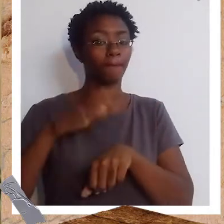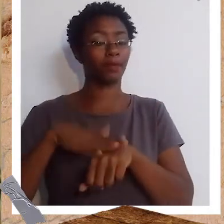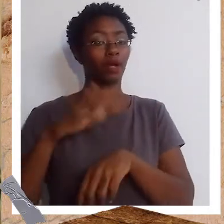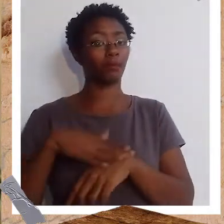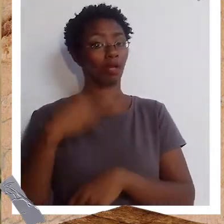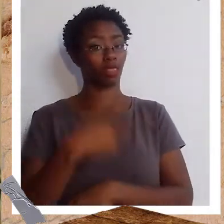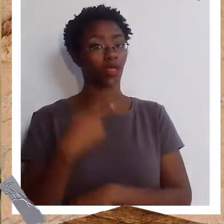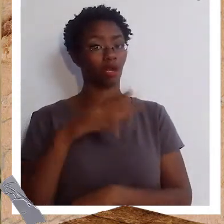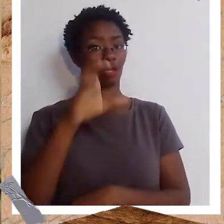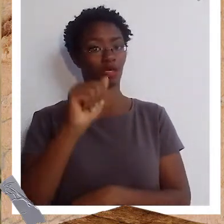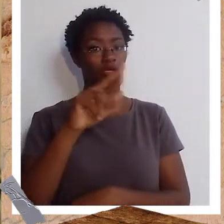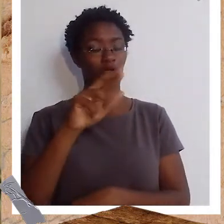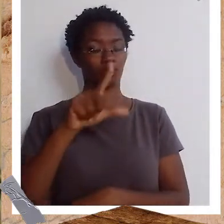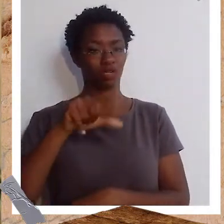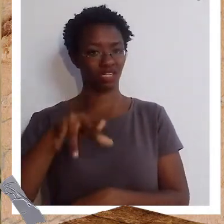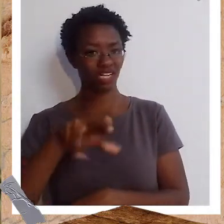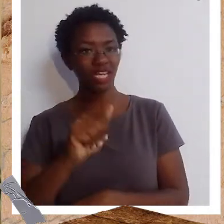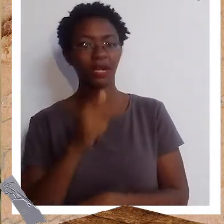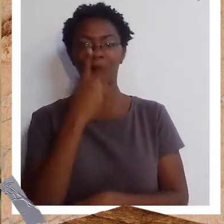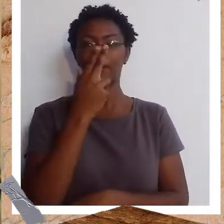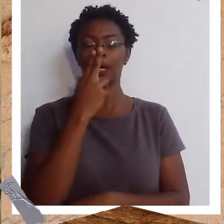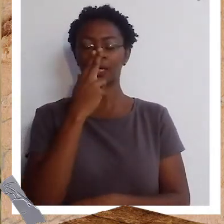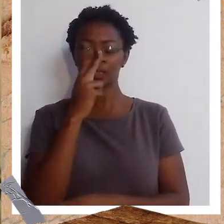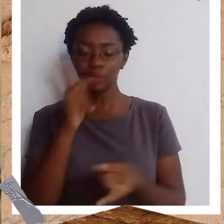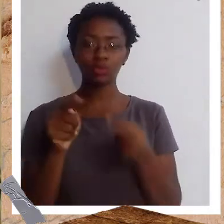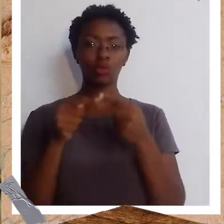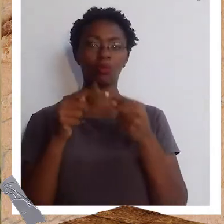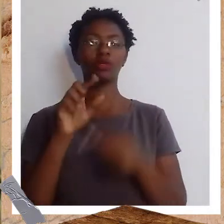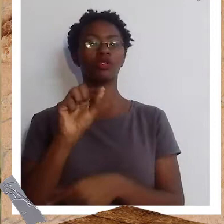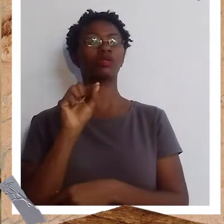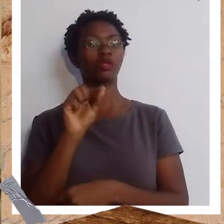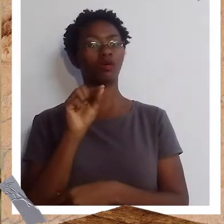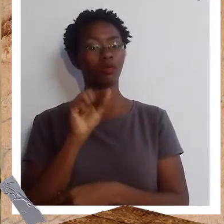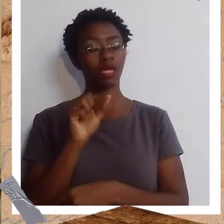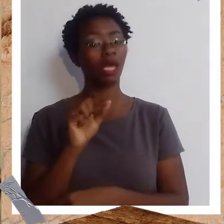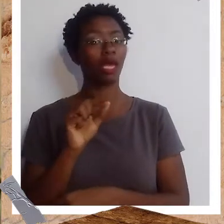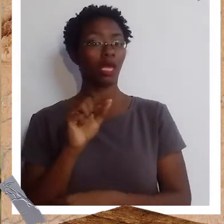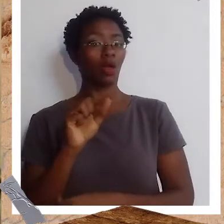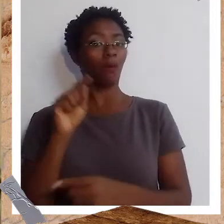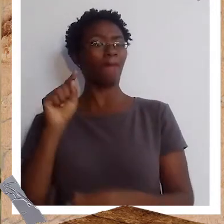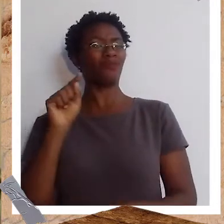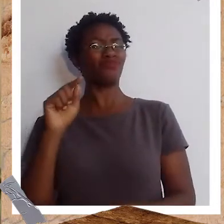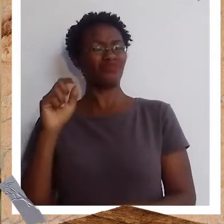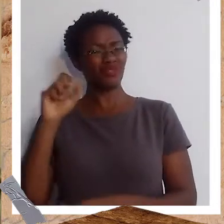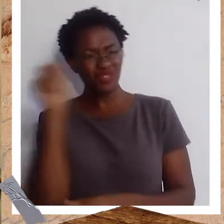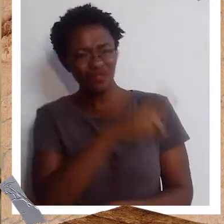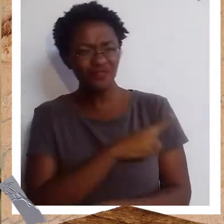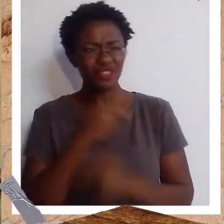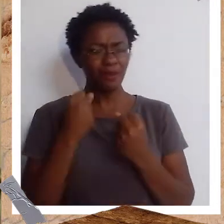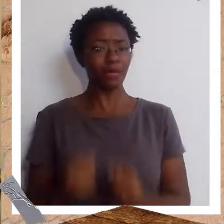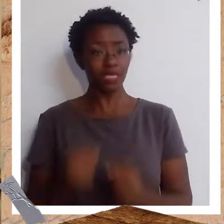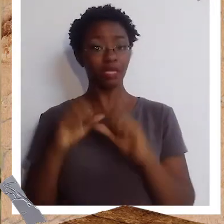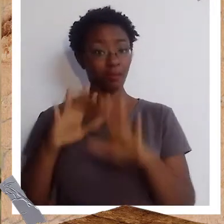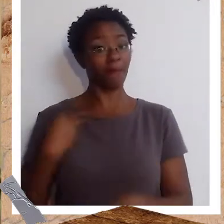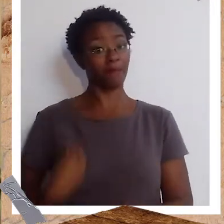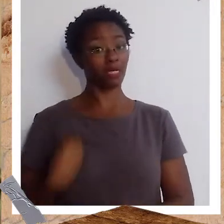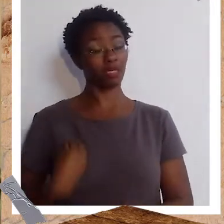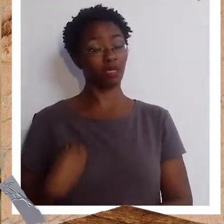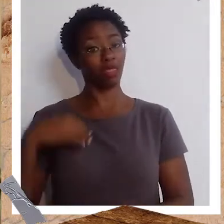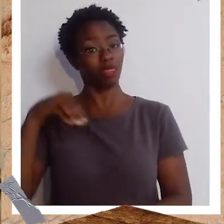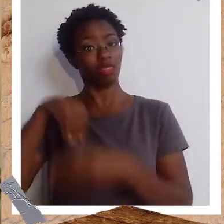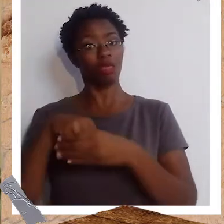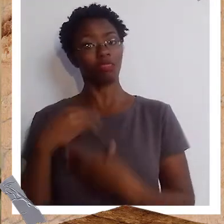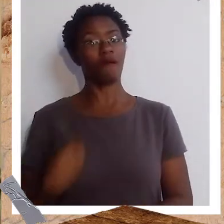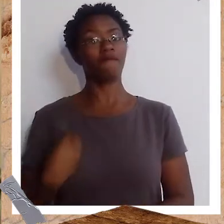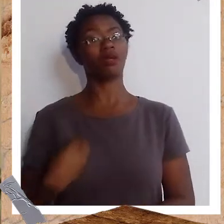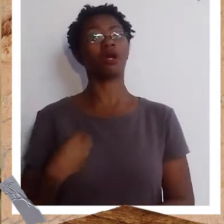Carolina realmente escreveu, ela está sublinhando um aspecto bastante, enfim, revoltante, mas presente na trajetória de